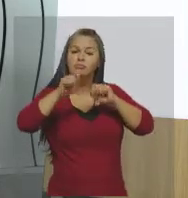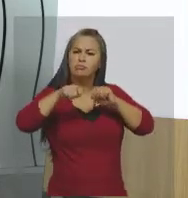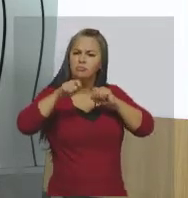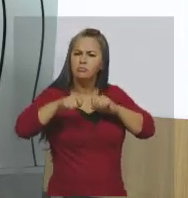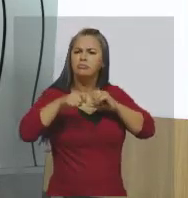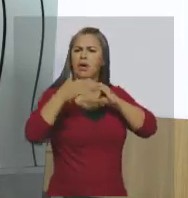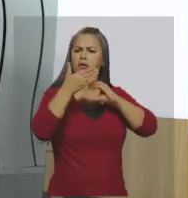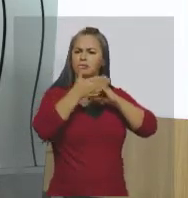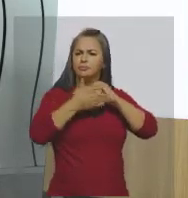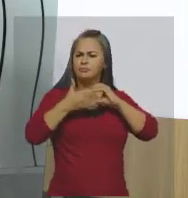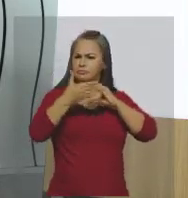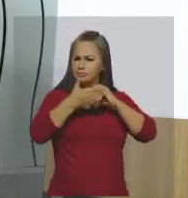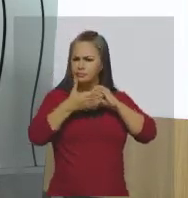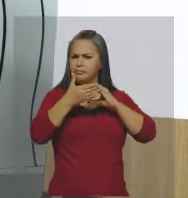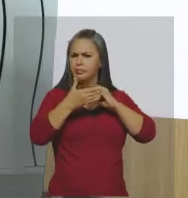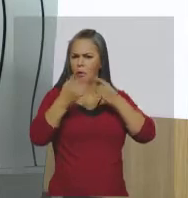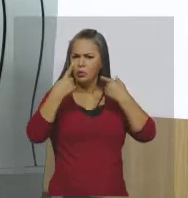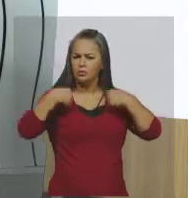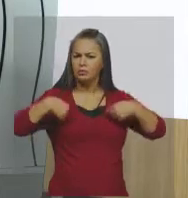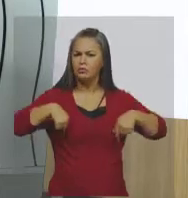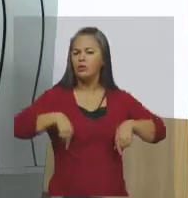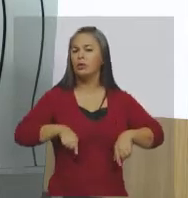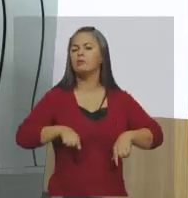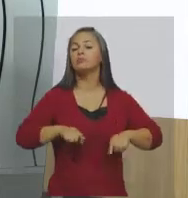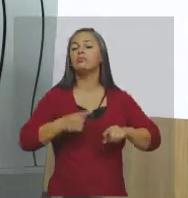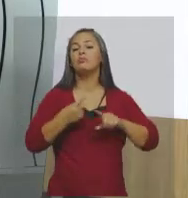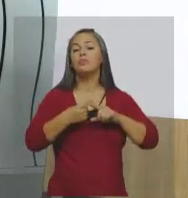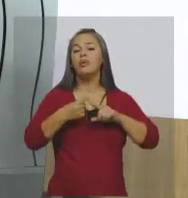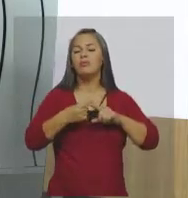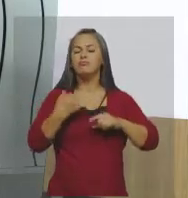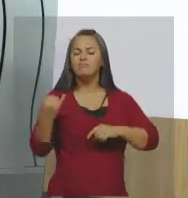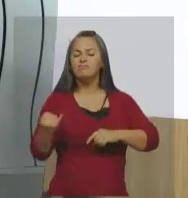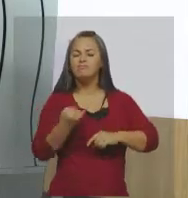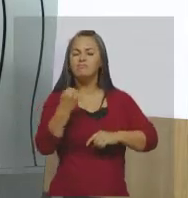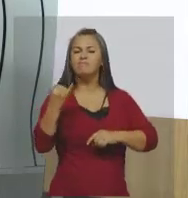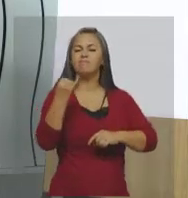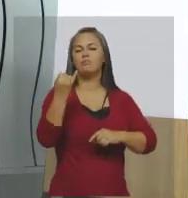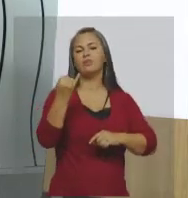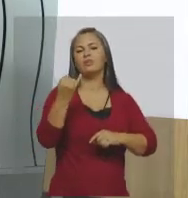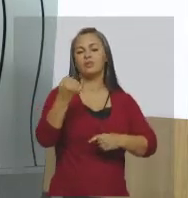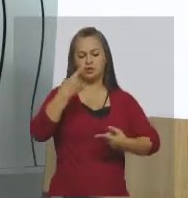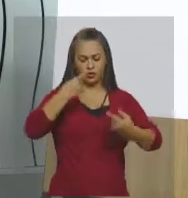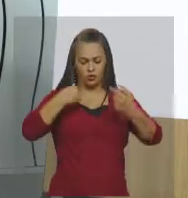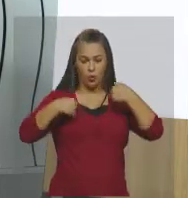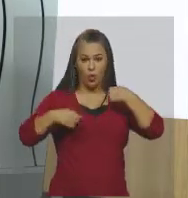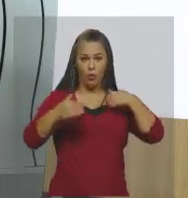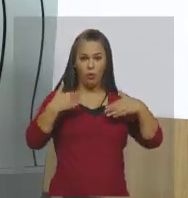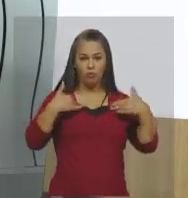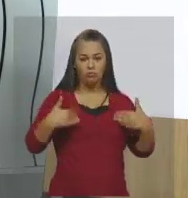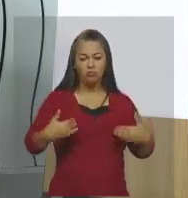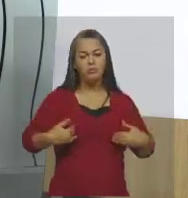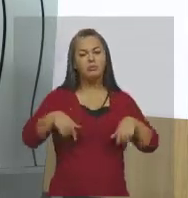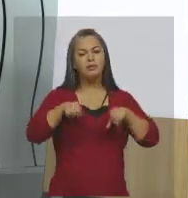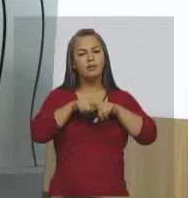de energia e principalmente do cérebro. Nosso cérebro consome uma grande quantidade de glicose.